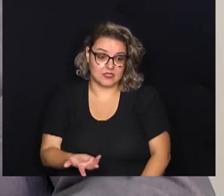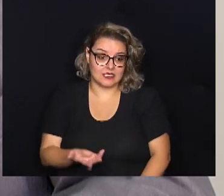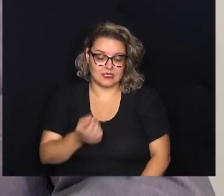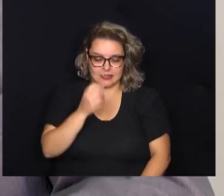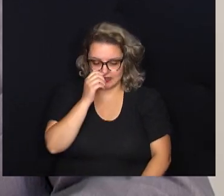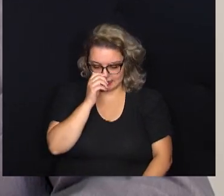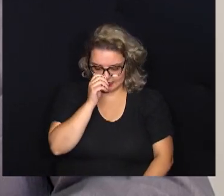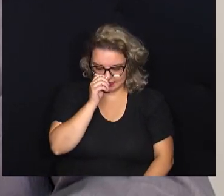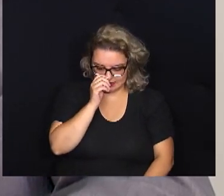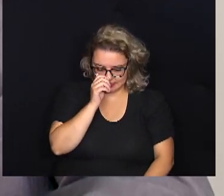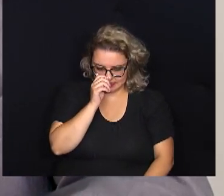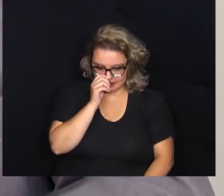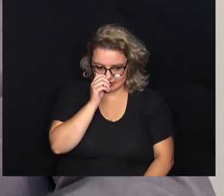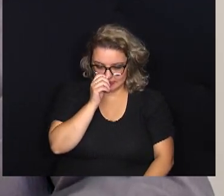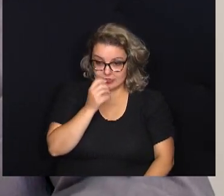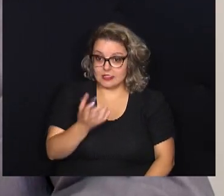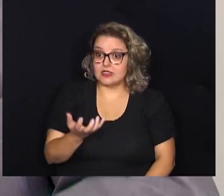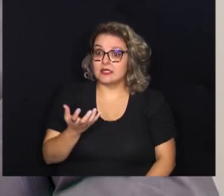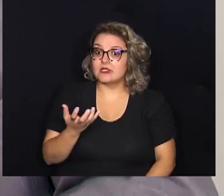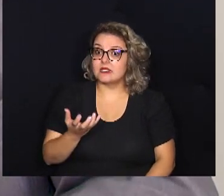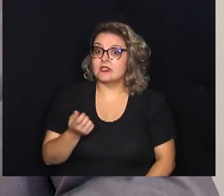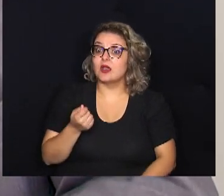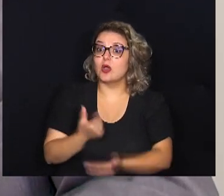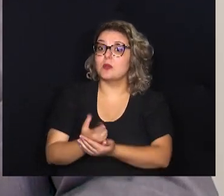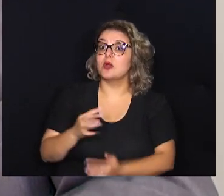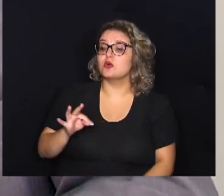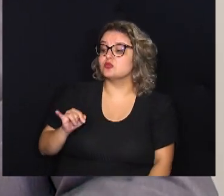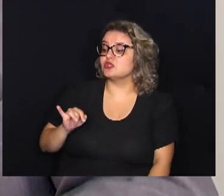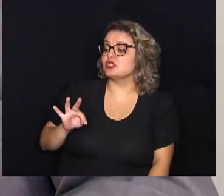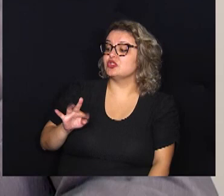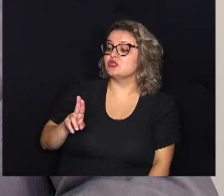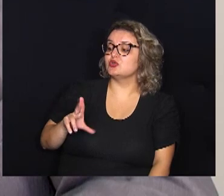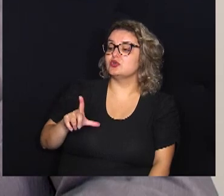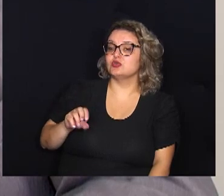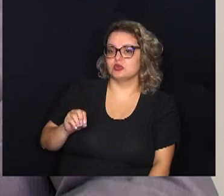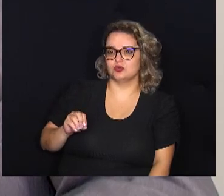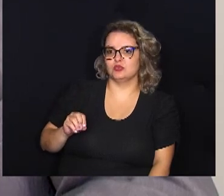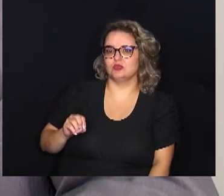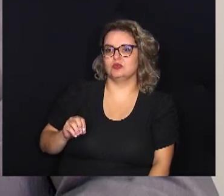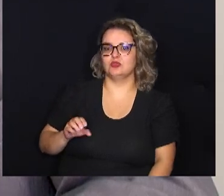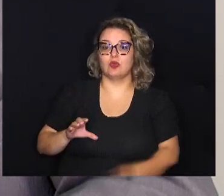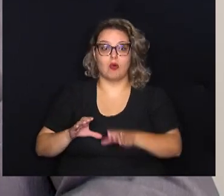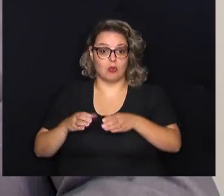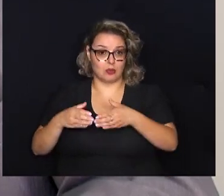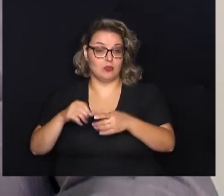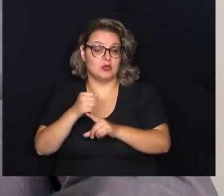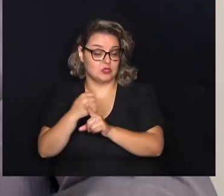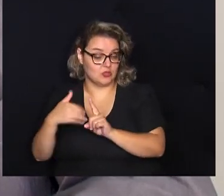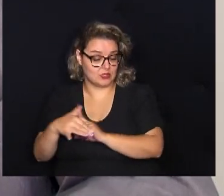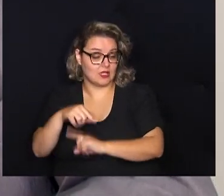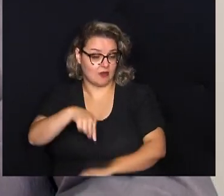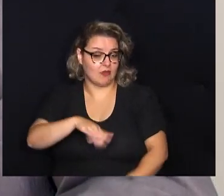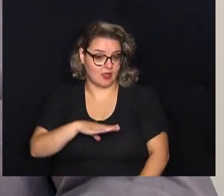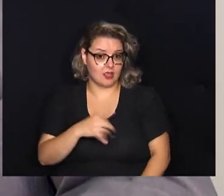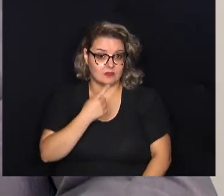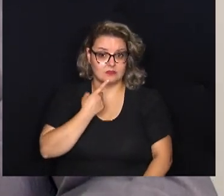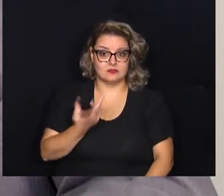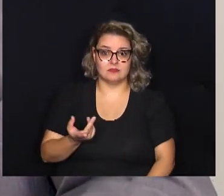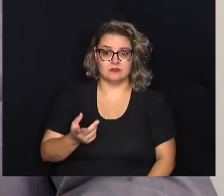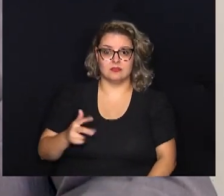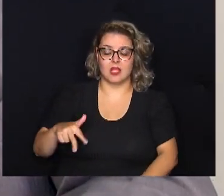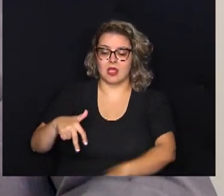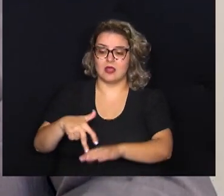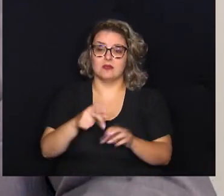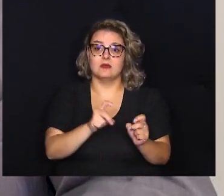quis comprar um título de um clube social aqui em Campinas. E os vendedores ficavam ali em